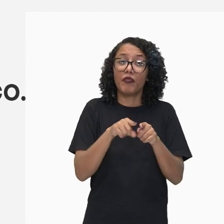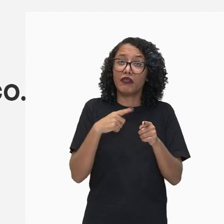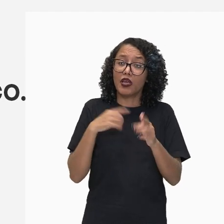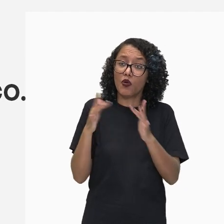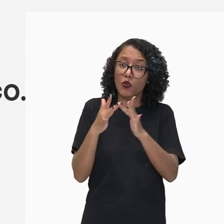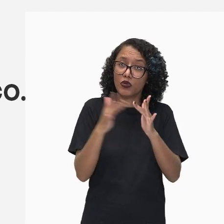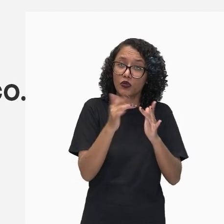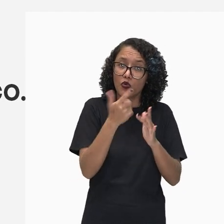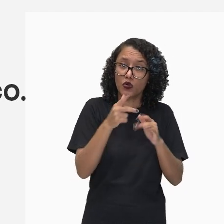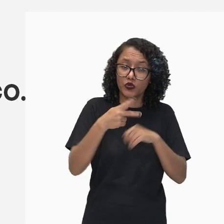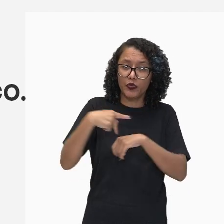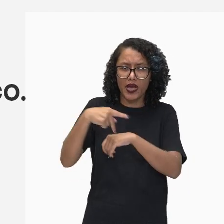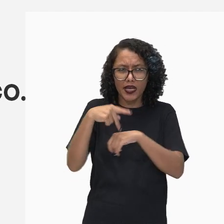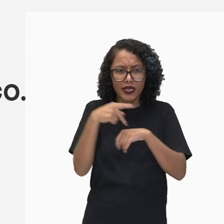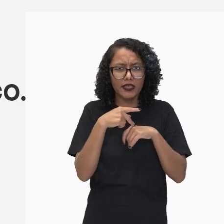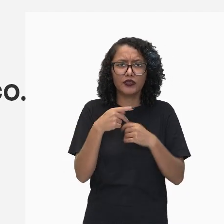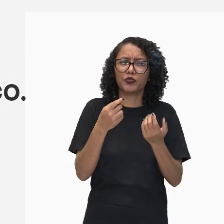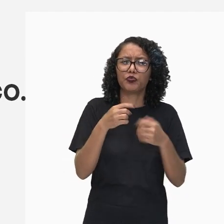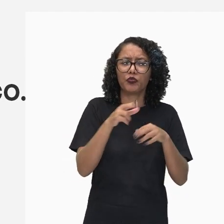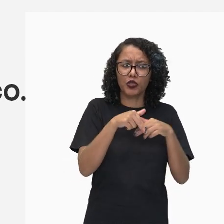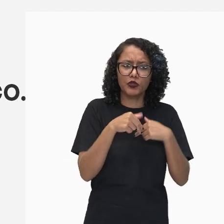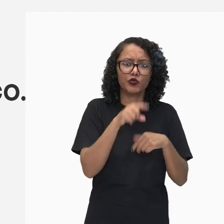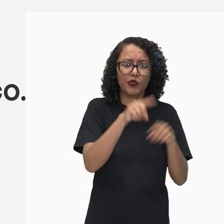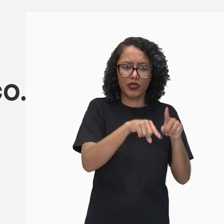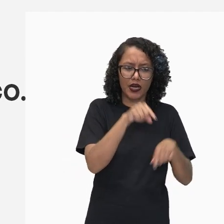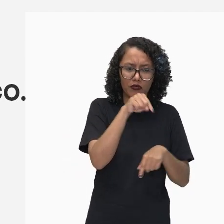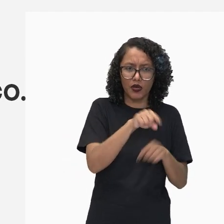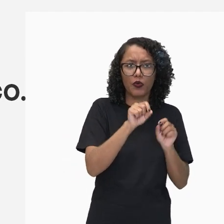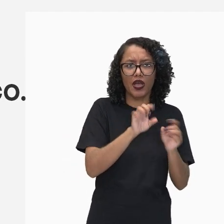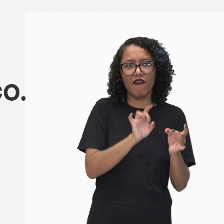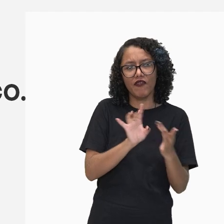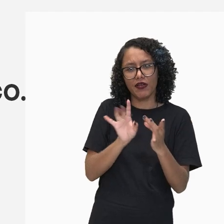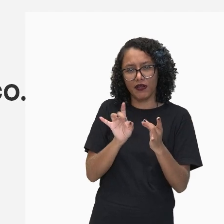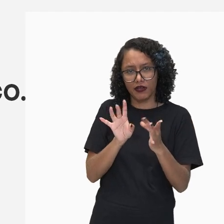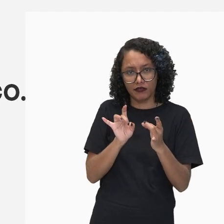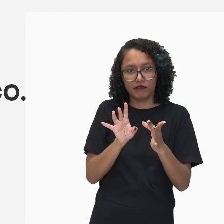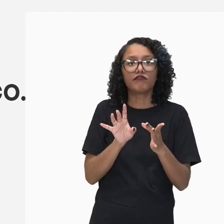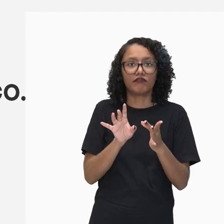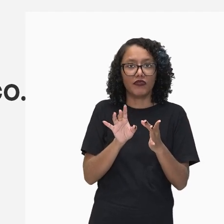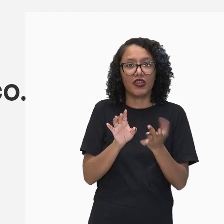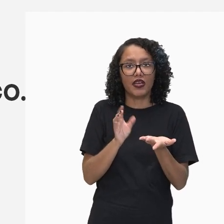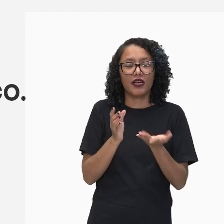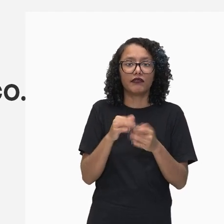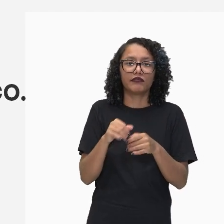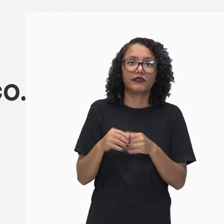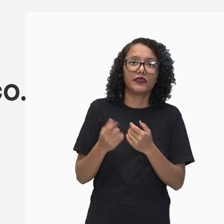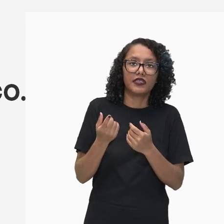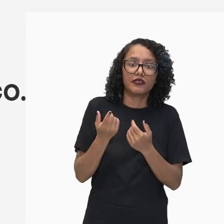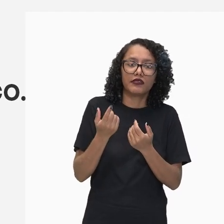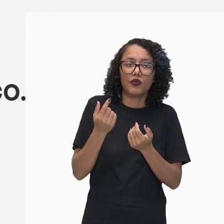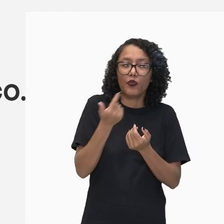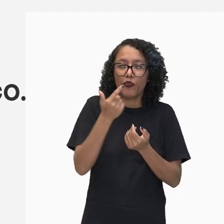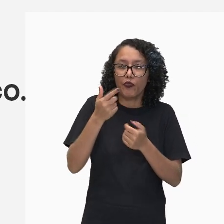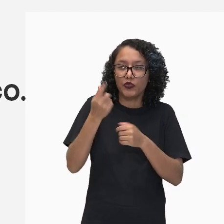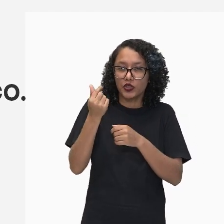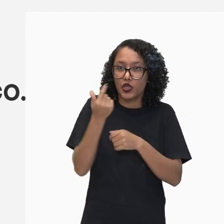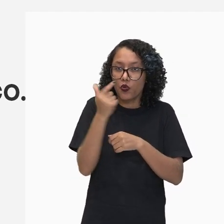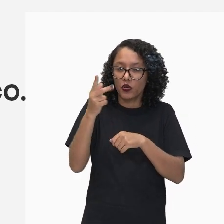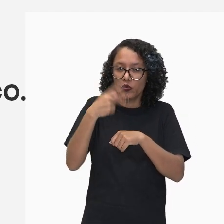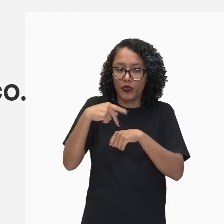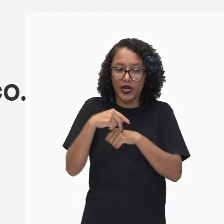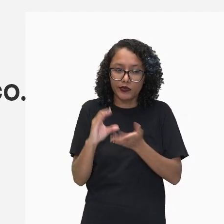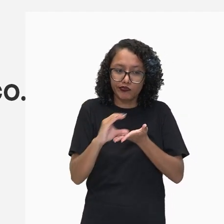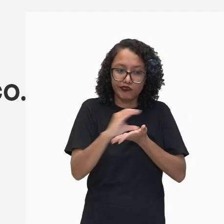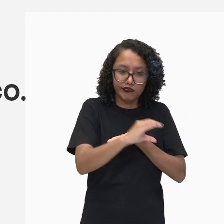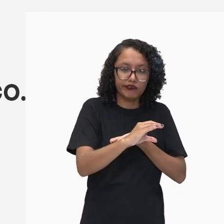vender cada vez mais, tendo esse incentivo ao capital estrangeiro e por conta também desses 4 países estarem em lugares